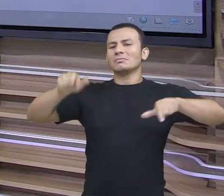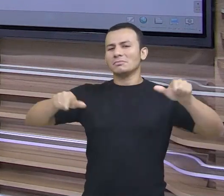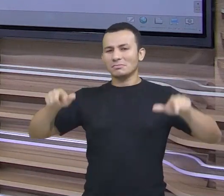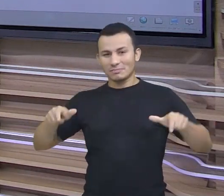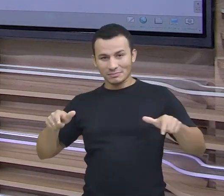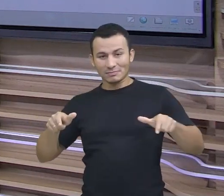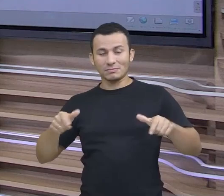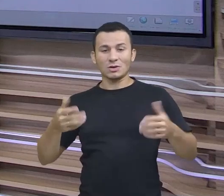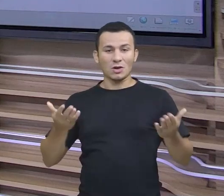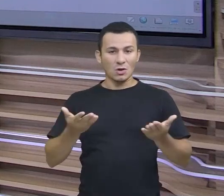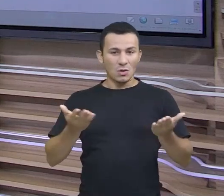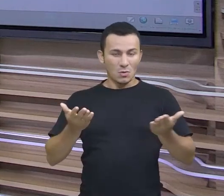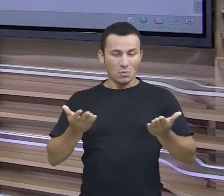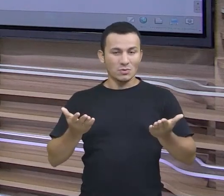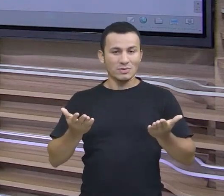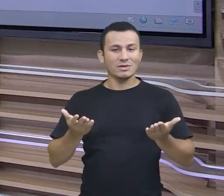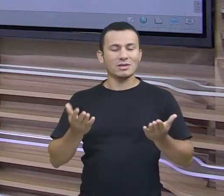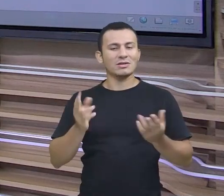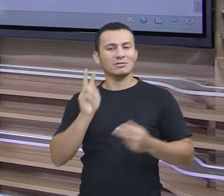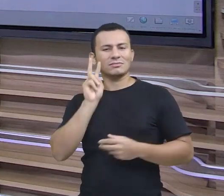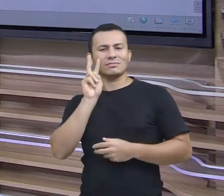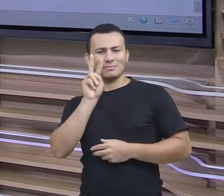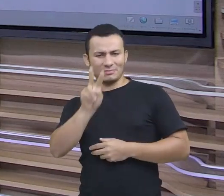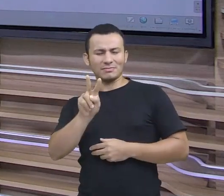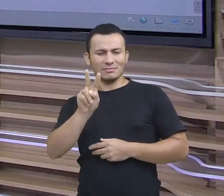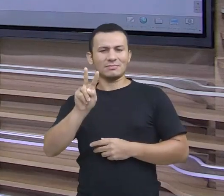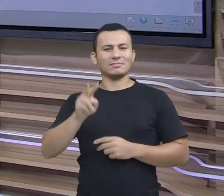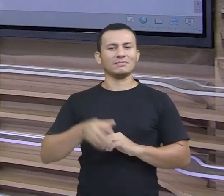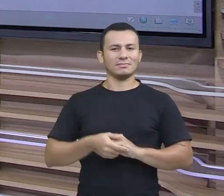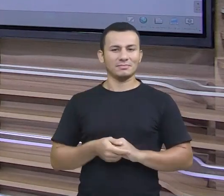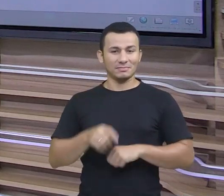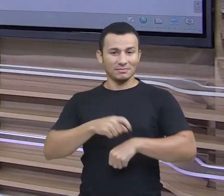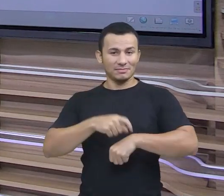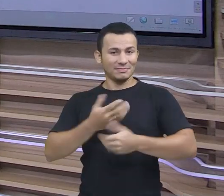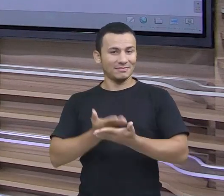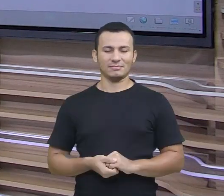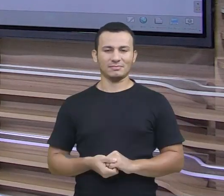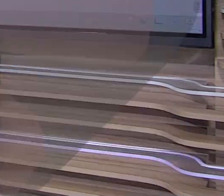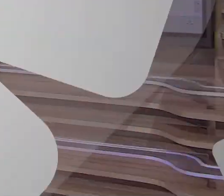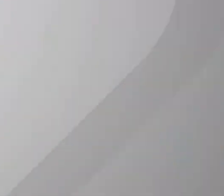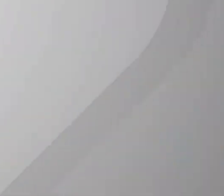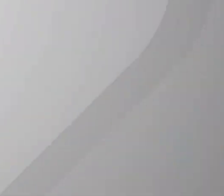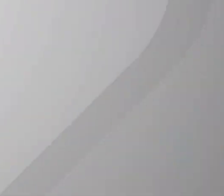é isso que nós vamos fazer hoje. Então vamos lá, a nossa hora de estudar.